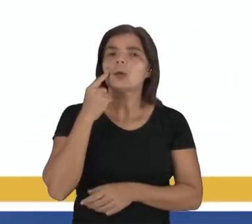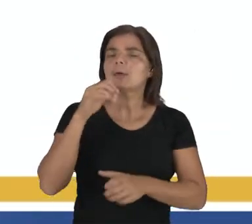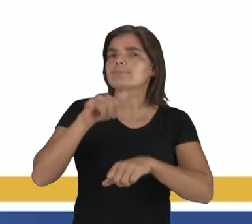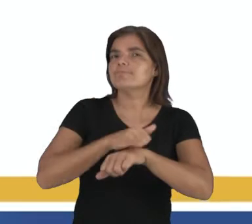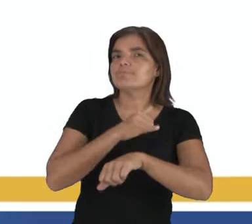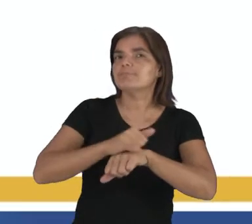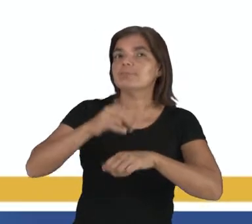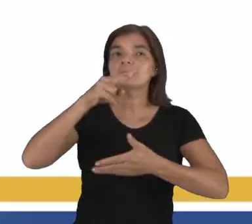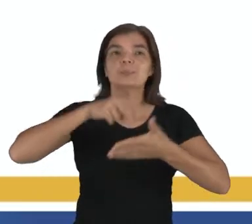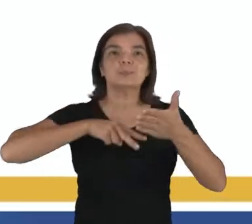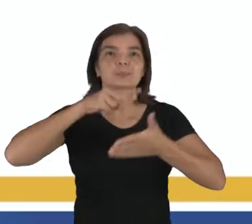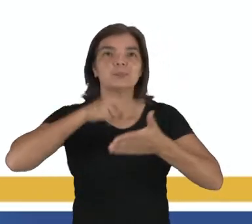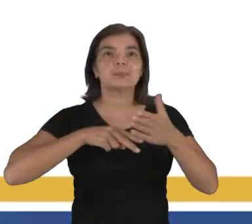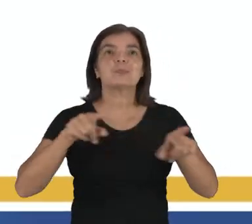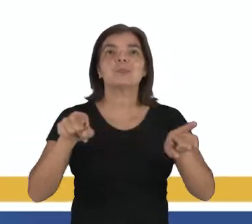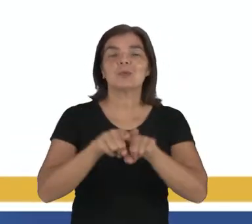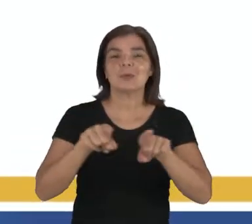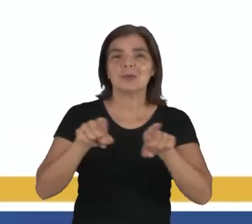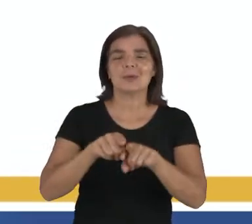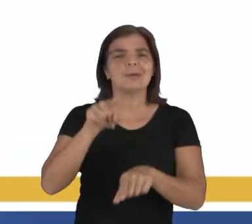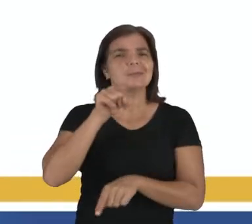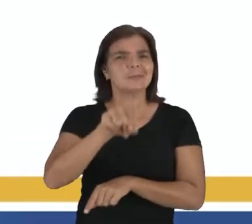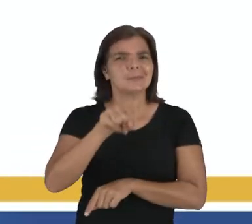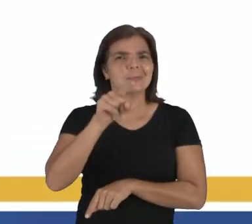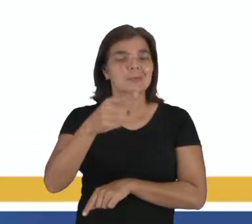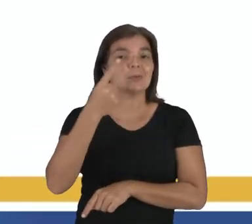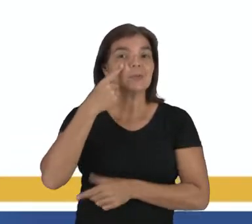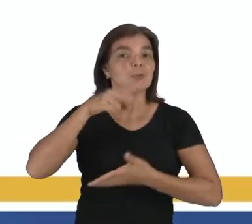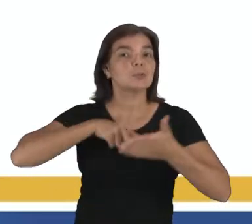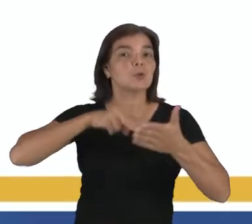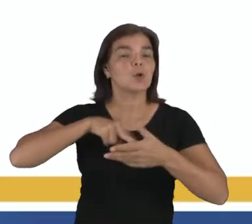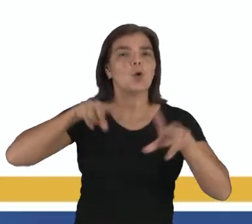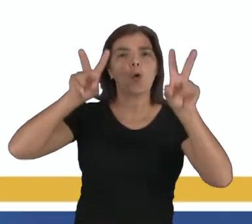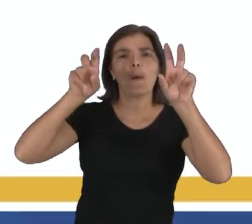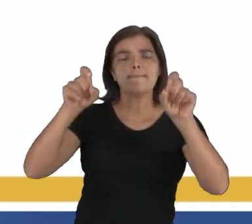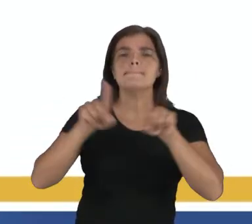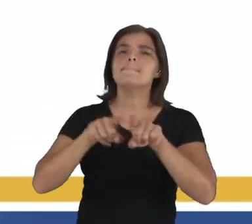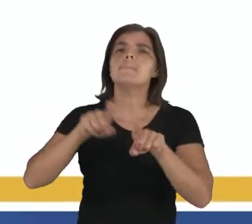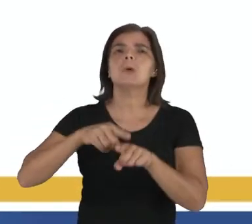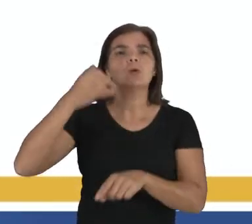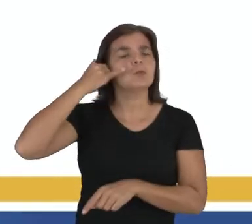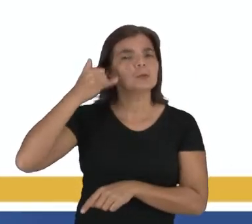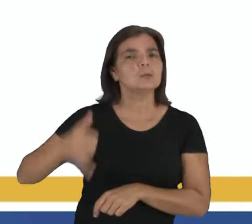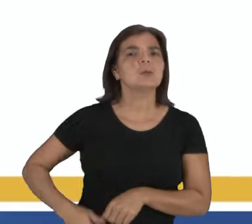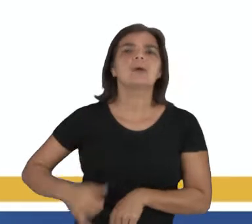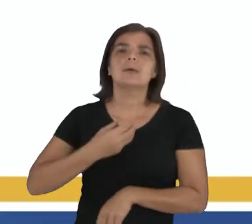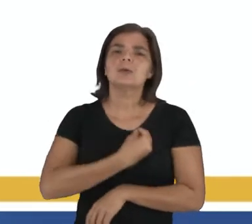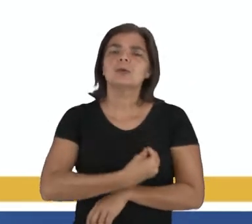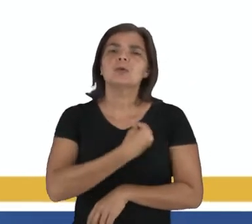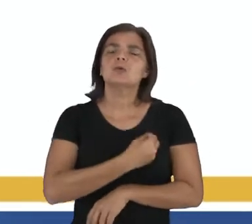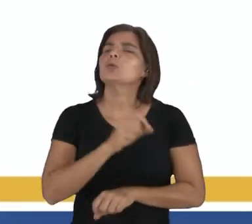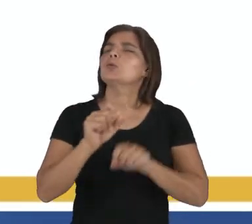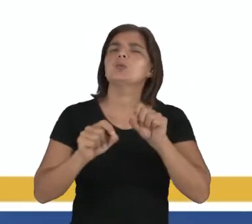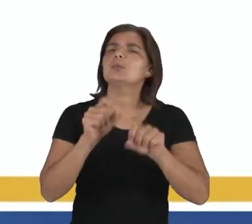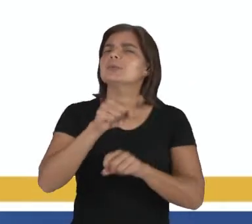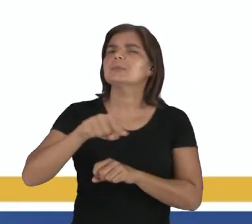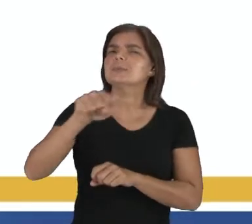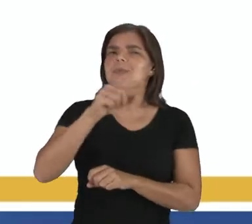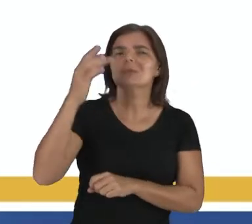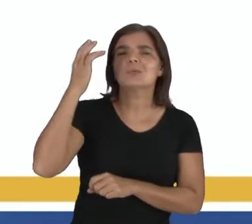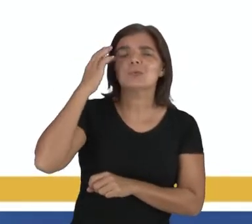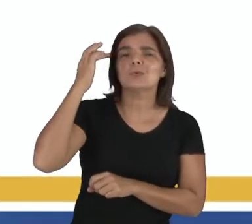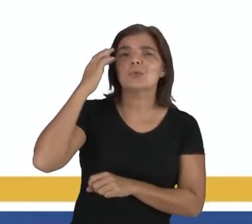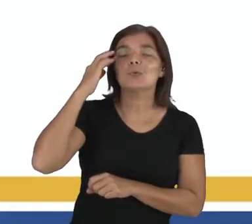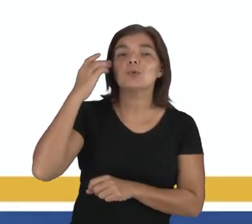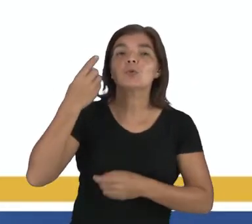colocar estratégias de leitura. Quando você lê esse título, Meu Celular, Minha Vida, o que você acha que